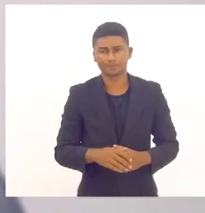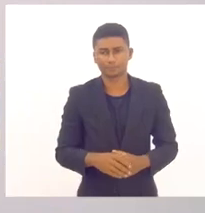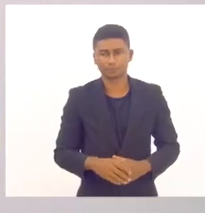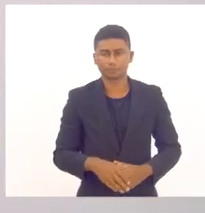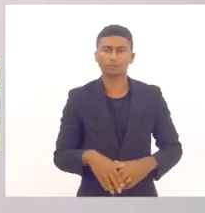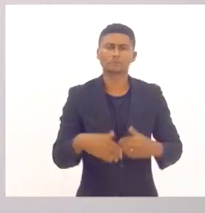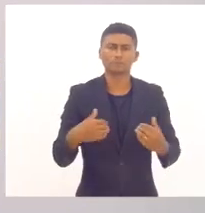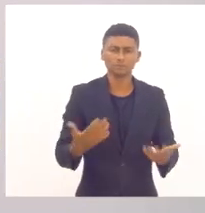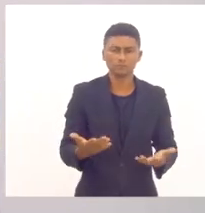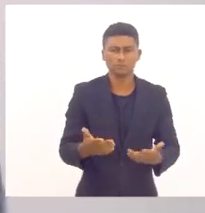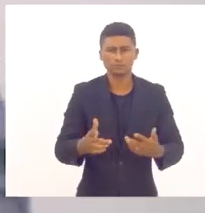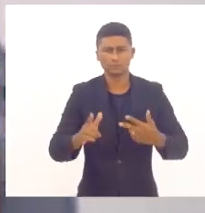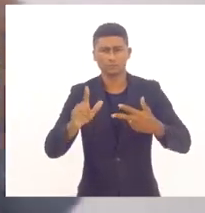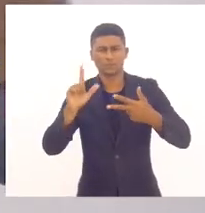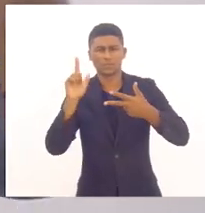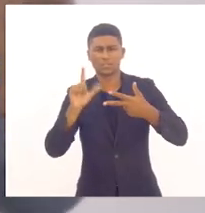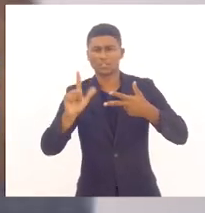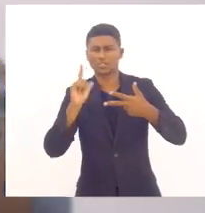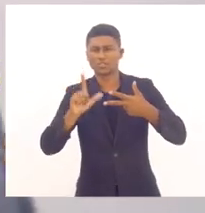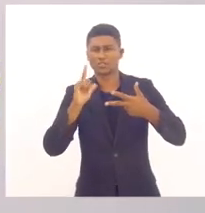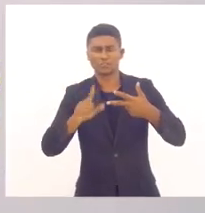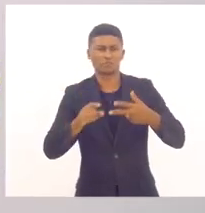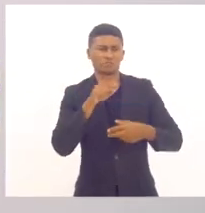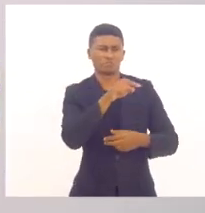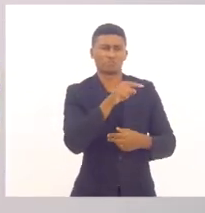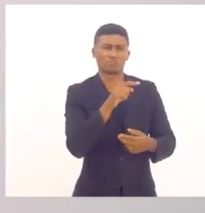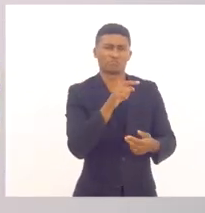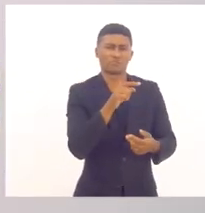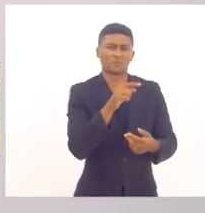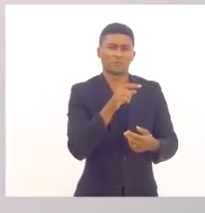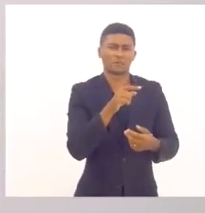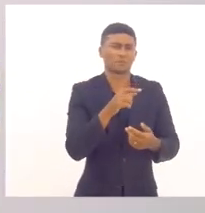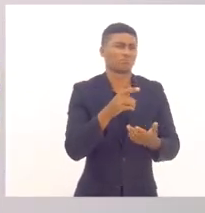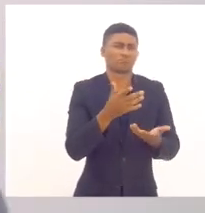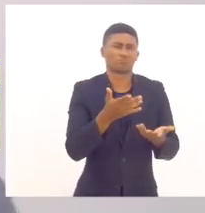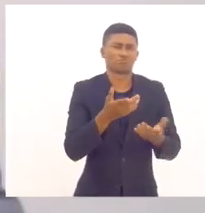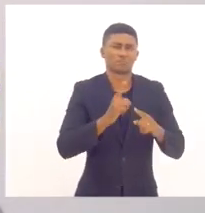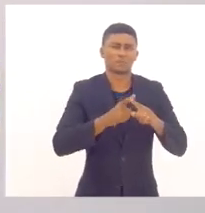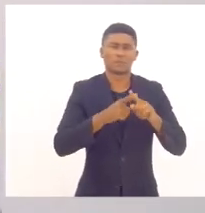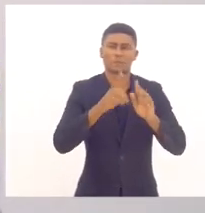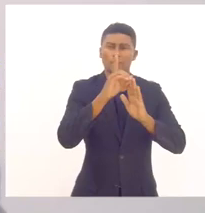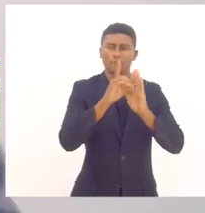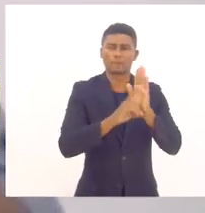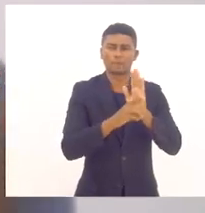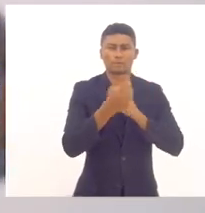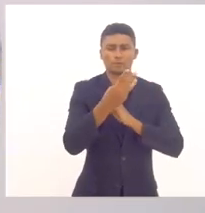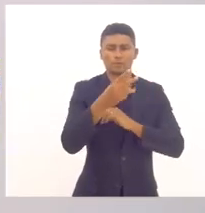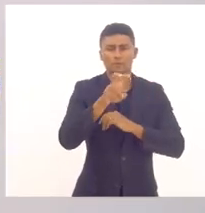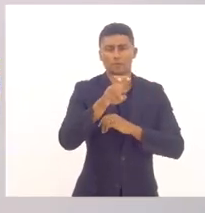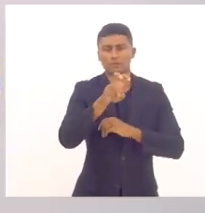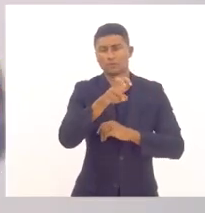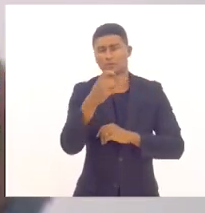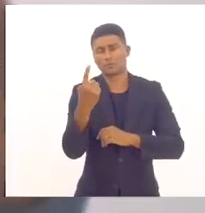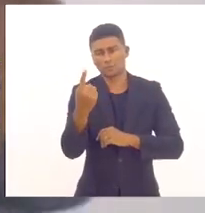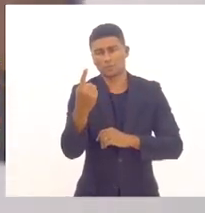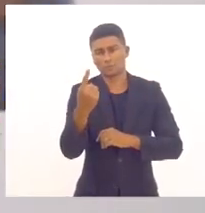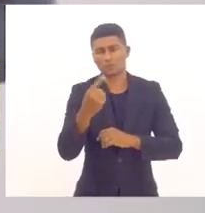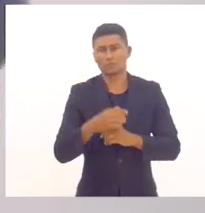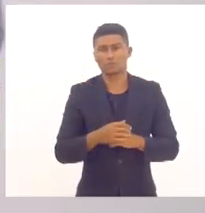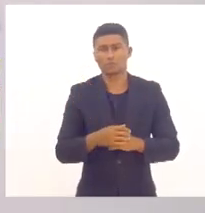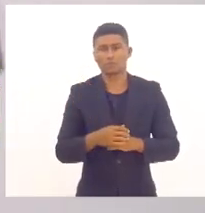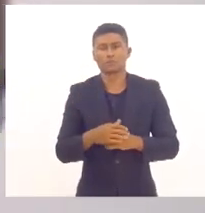pelo Legislativo, porque, como é dúbia, porque o decreto 3551/2000 elenca quem são, quem